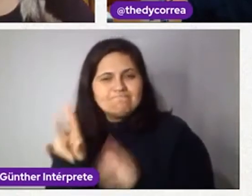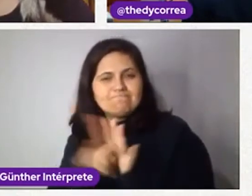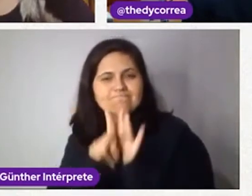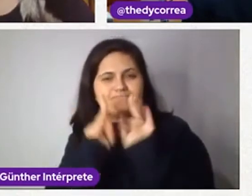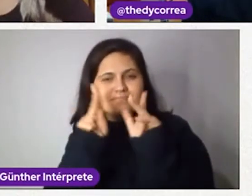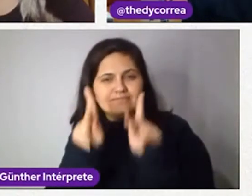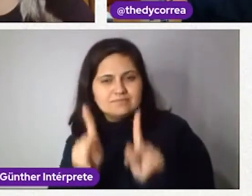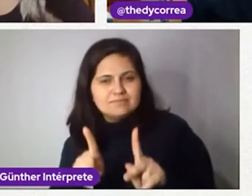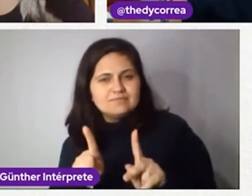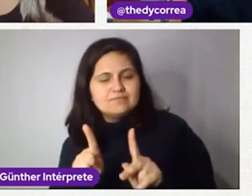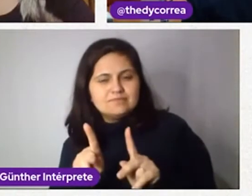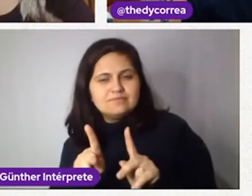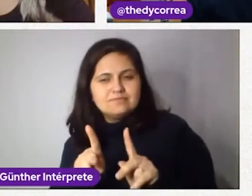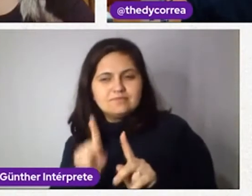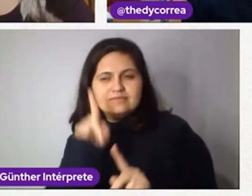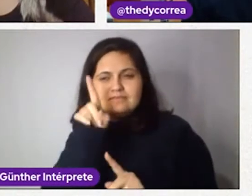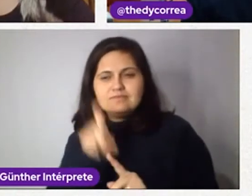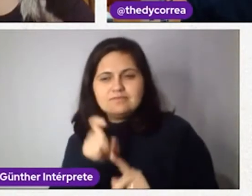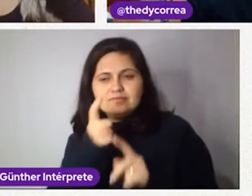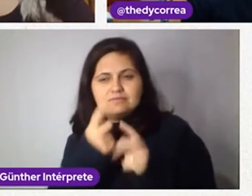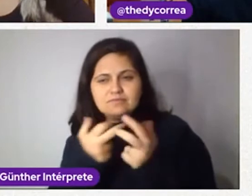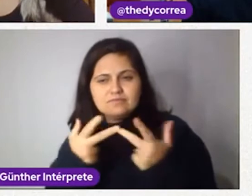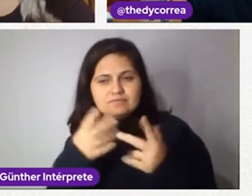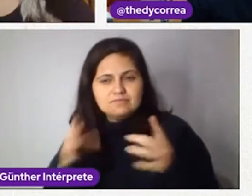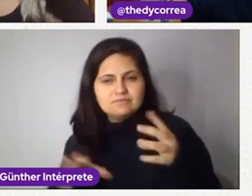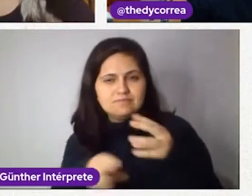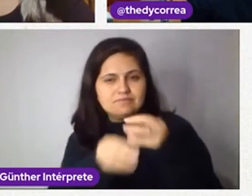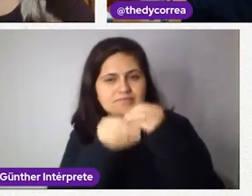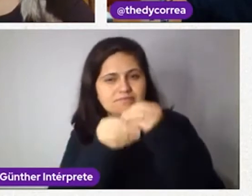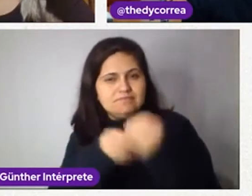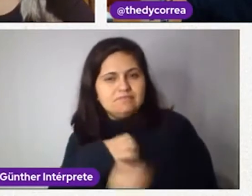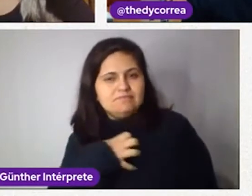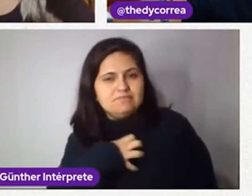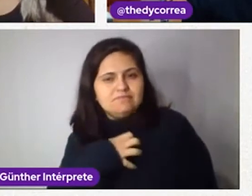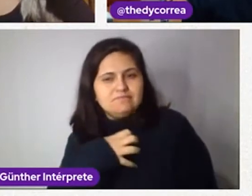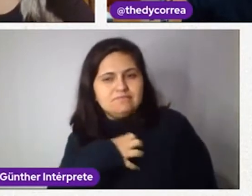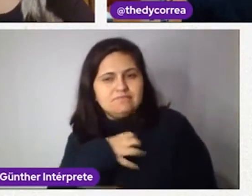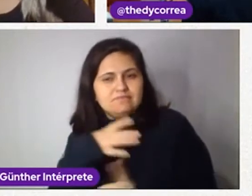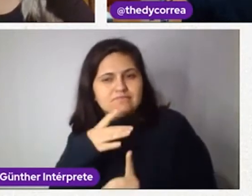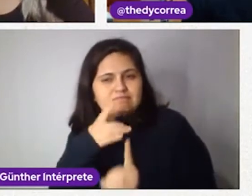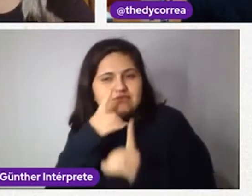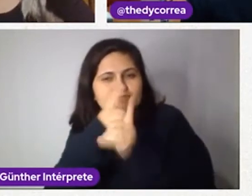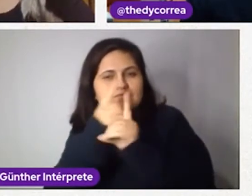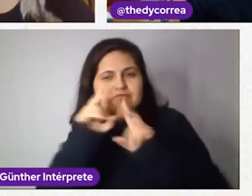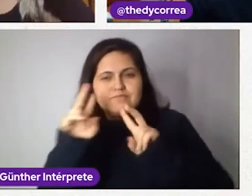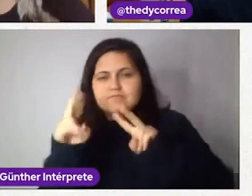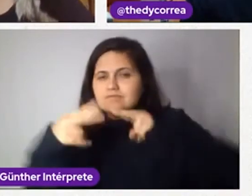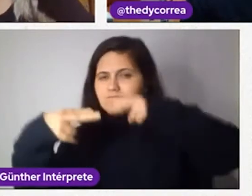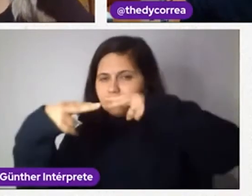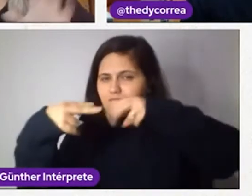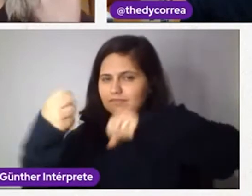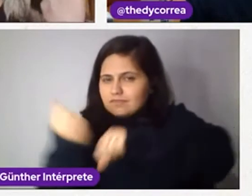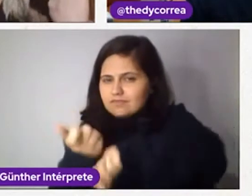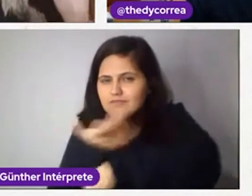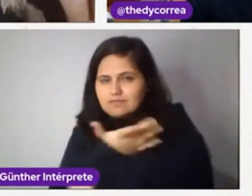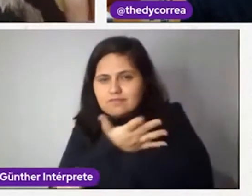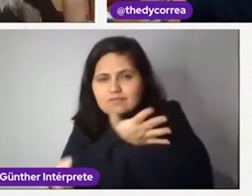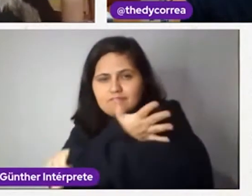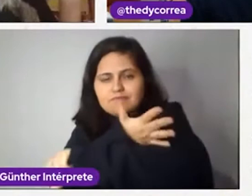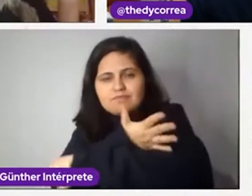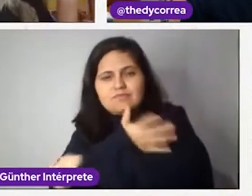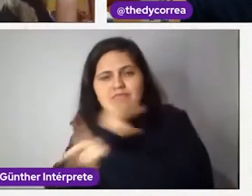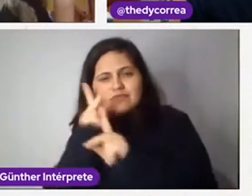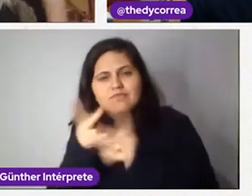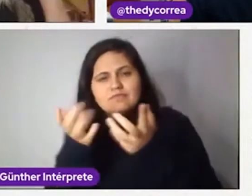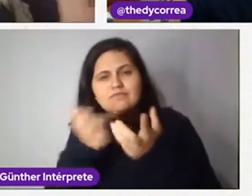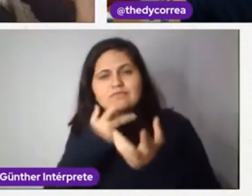de ser algo que complementou um sentimento, um encontro, uma emoção. Disse algo que a pessoa queria